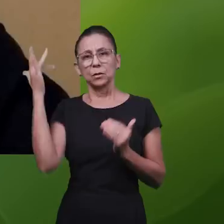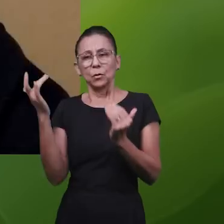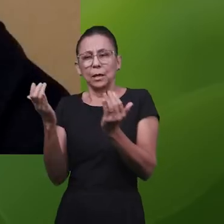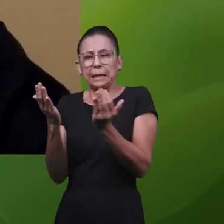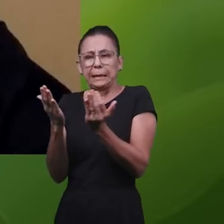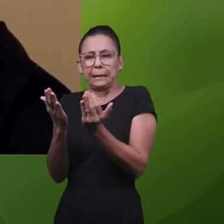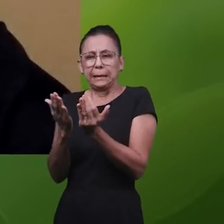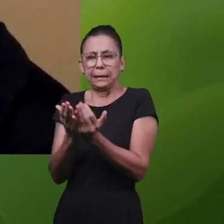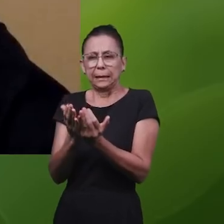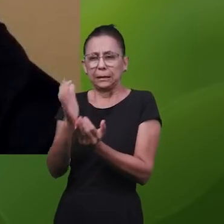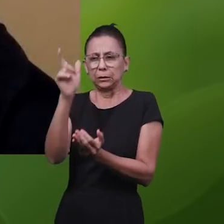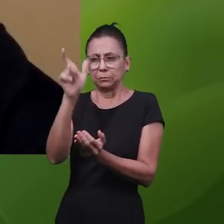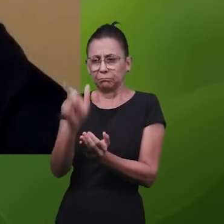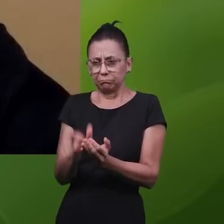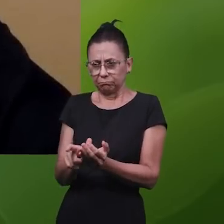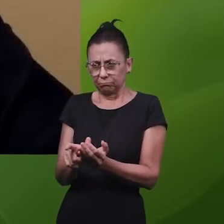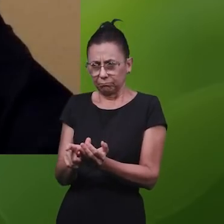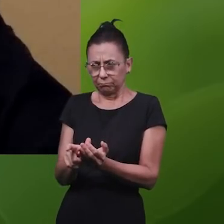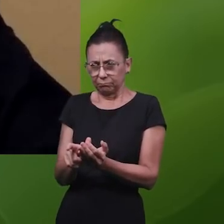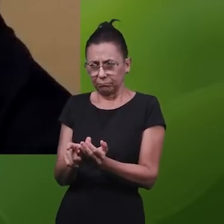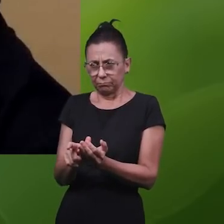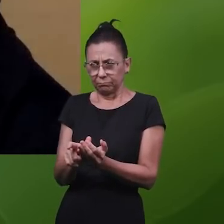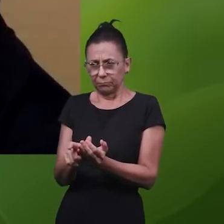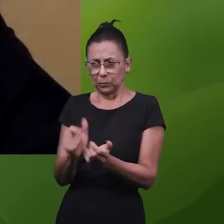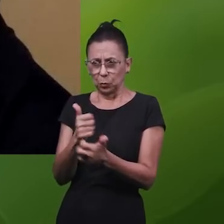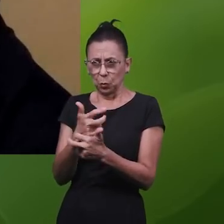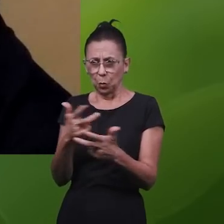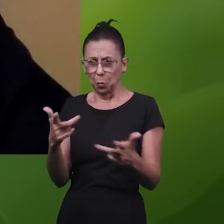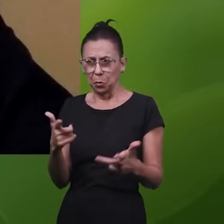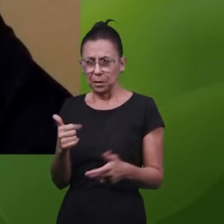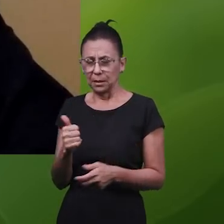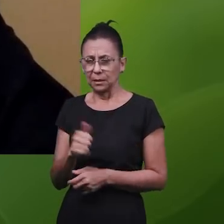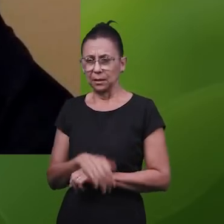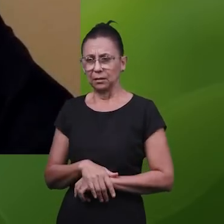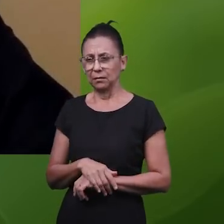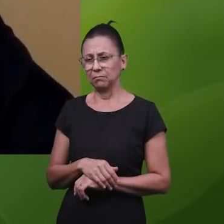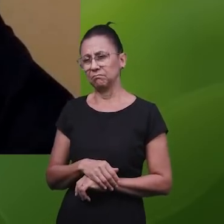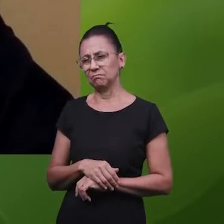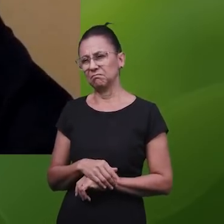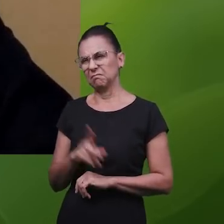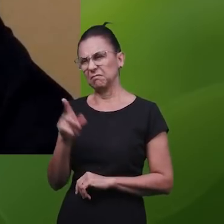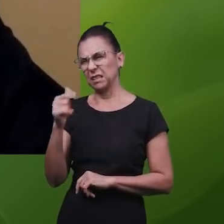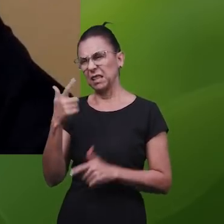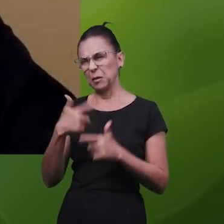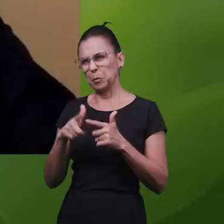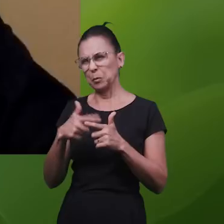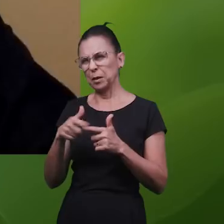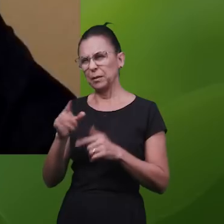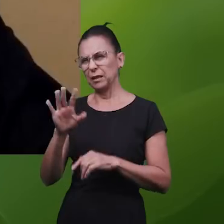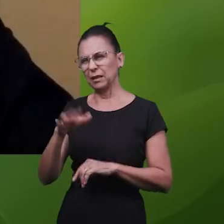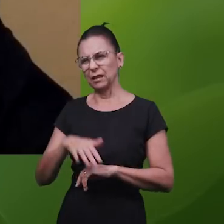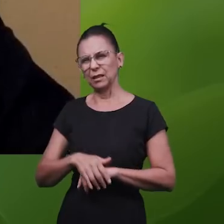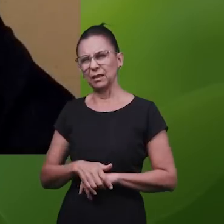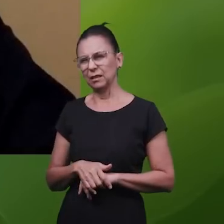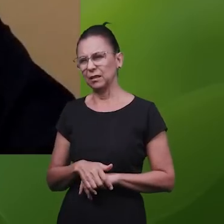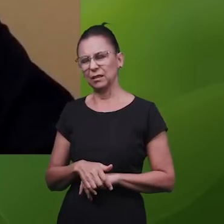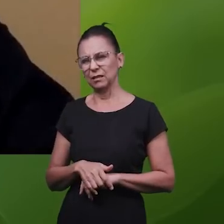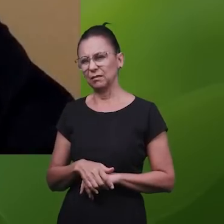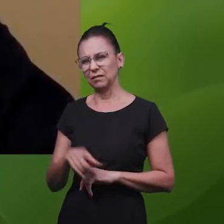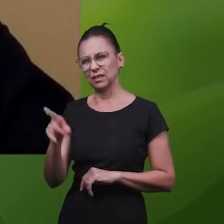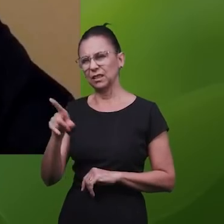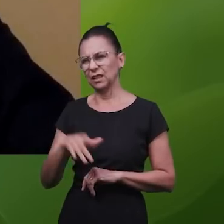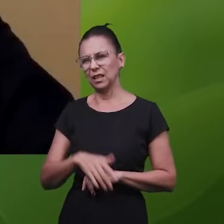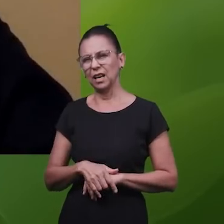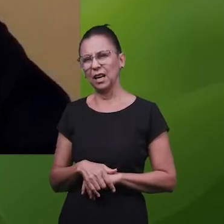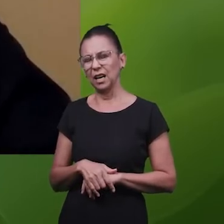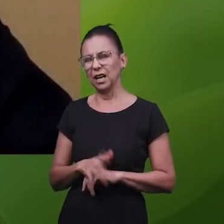parece sem importância, não entre no nosso coração, nos nossos lábios, na nossa